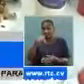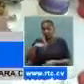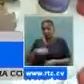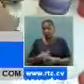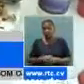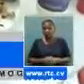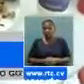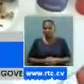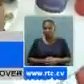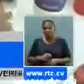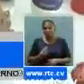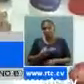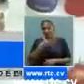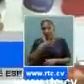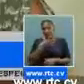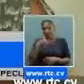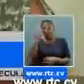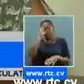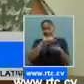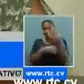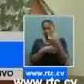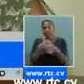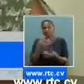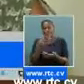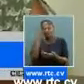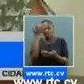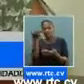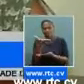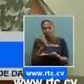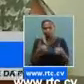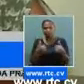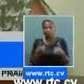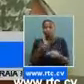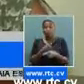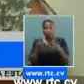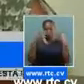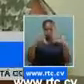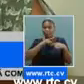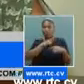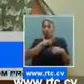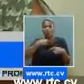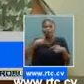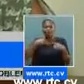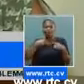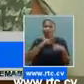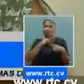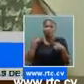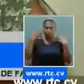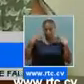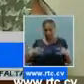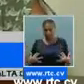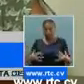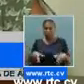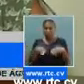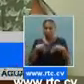verde devo dizer que a embaixada simplesmente foi formidável produziu a camisola am assumiu a